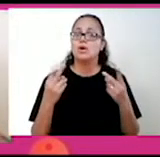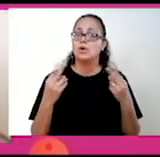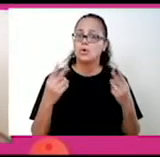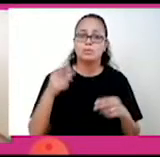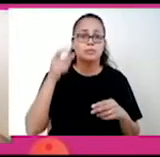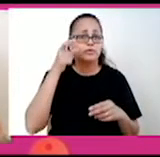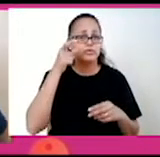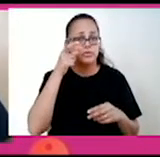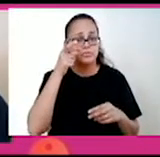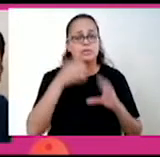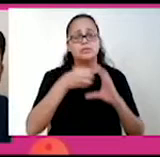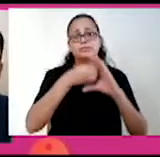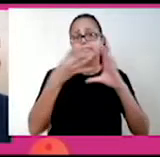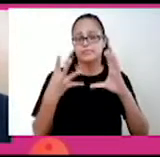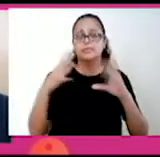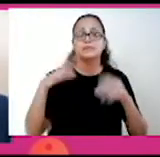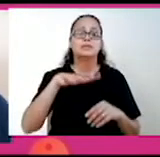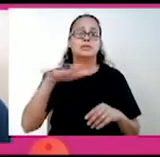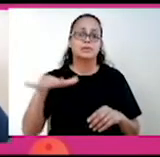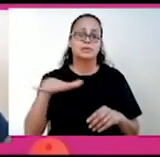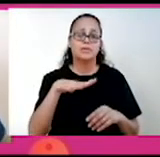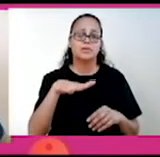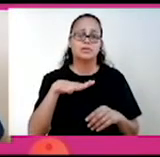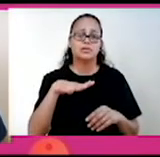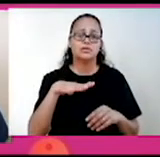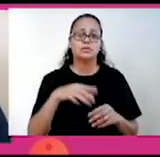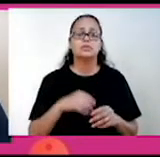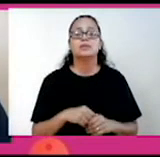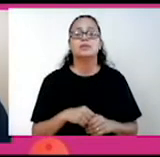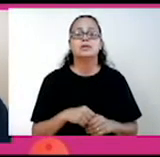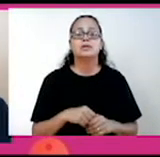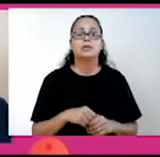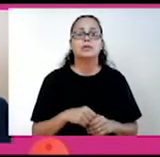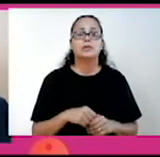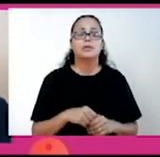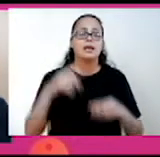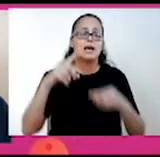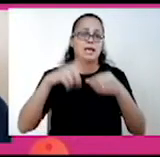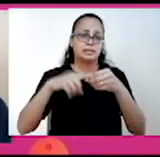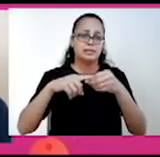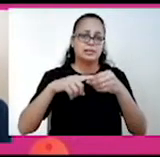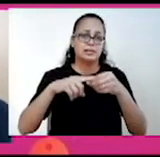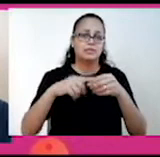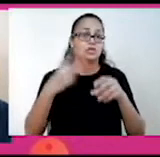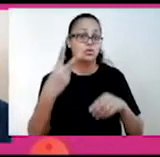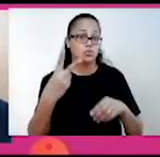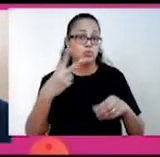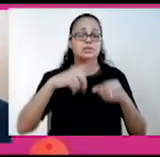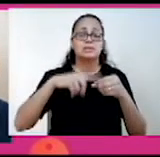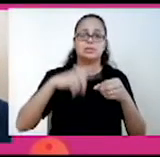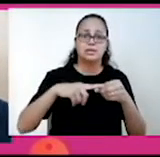ele é determinado por vários fatores climáticos, né? Não só por um único. Aqui, a cidade de Quito e de Manaus tem aí